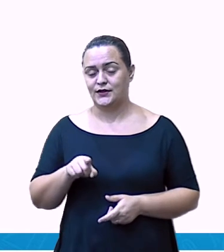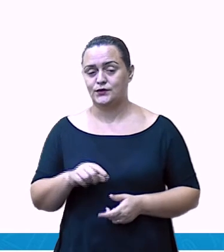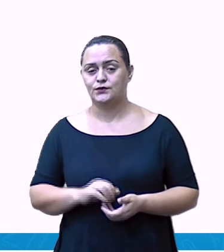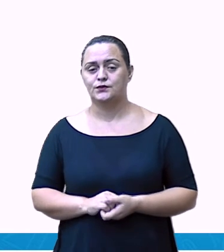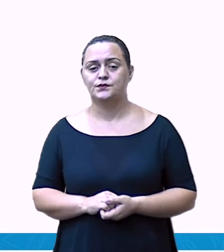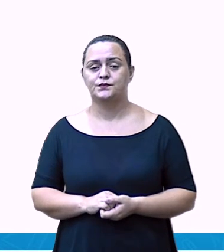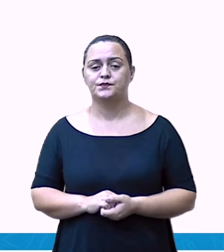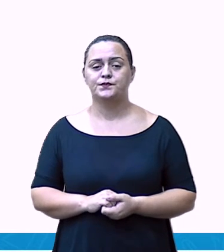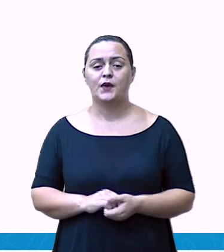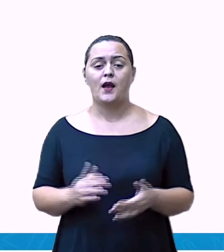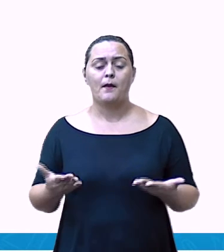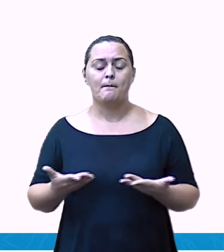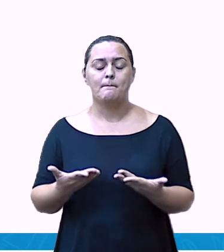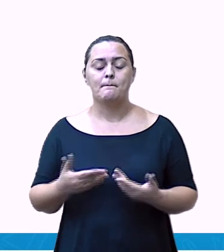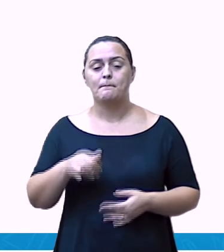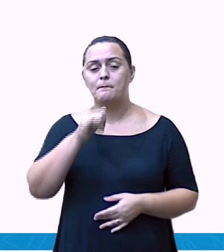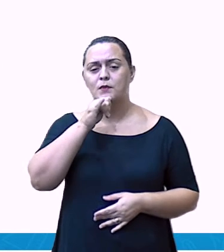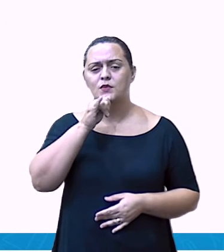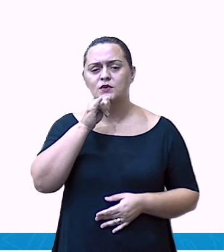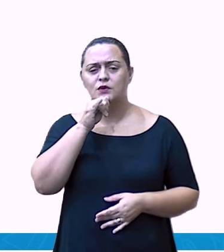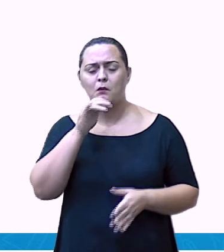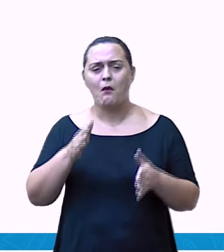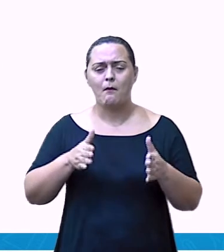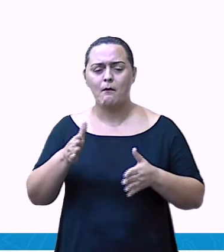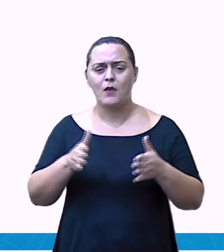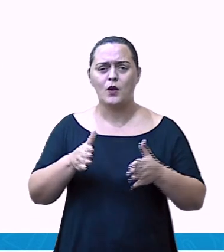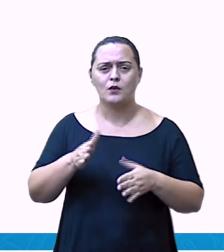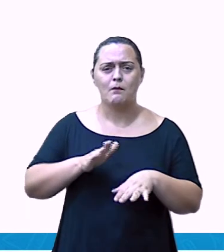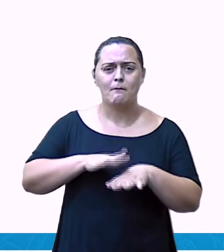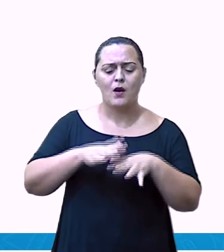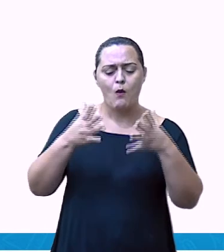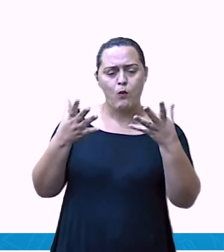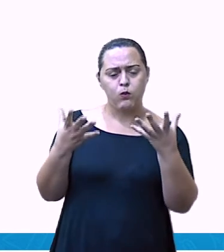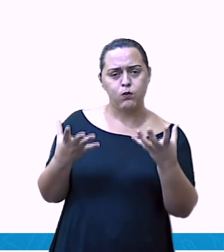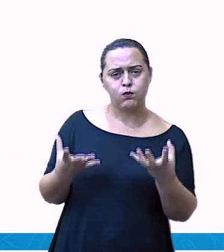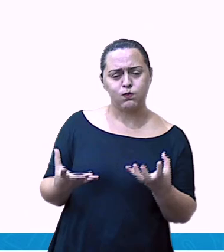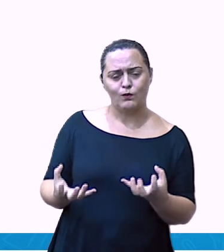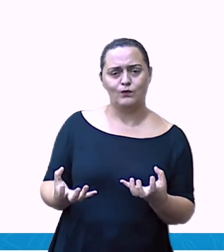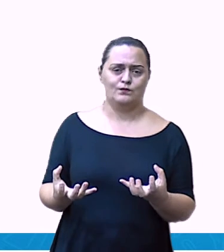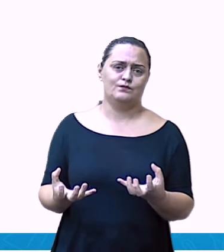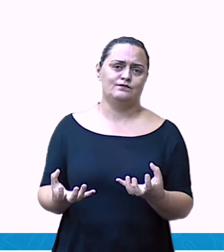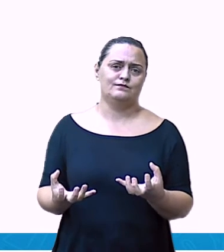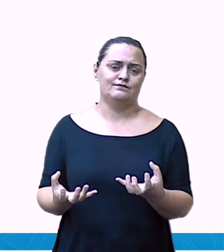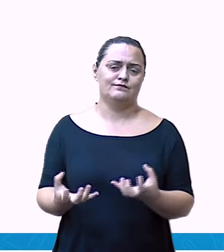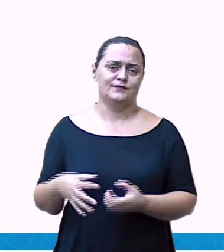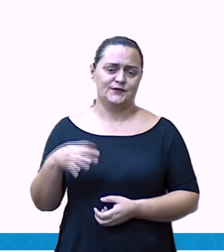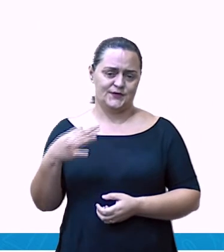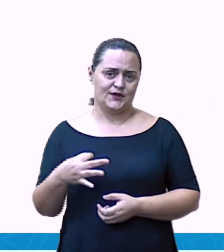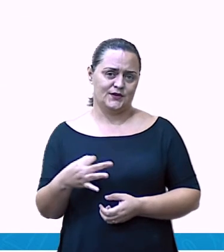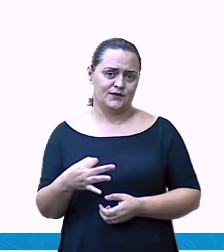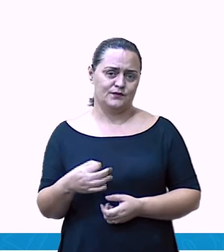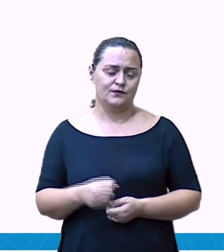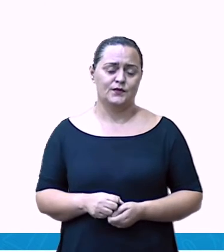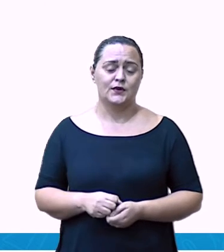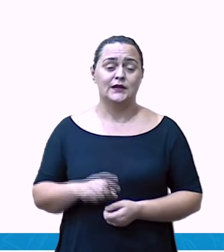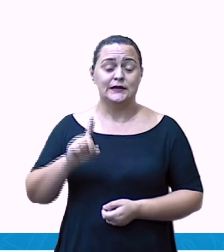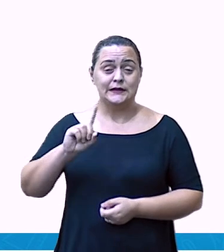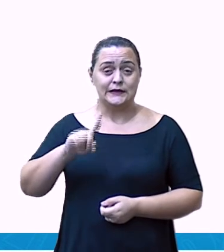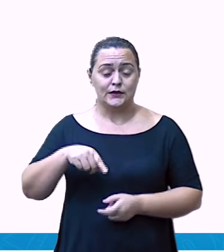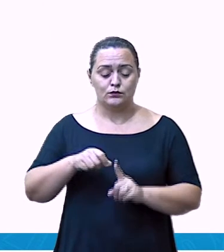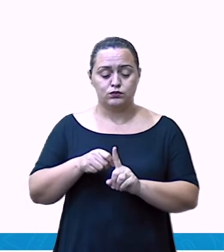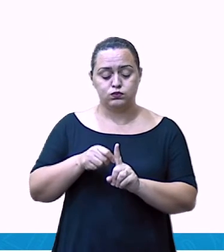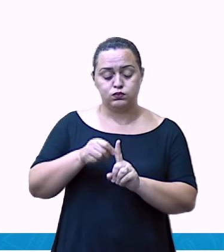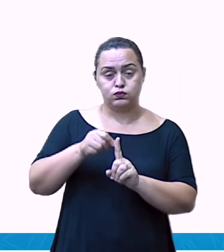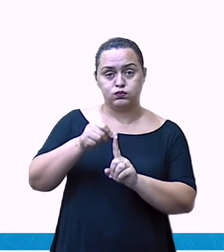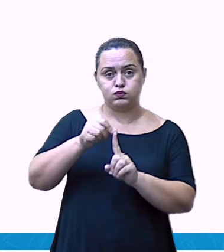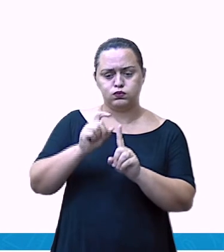inverno mais seco. Então, temperatura alta o ano todo e, por outro lado,